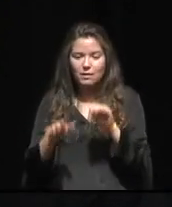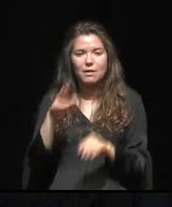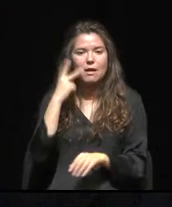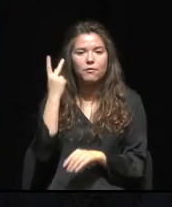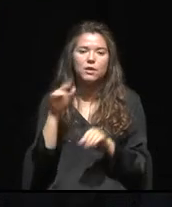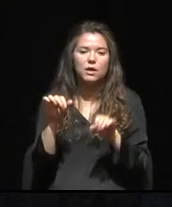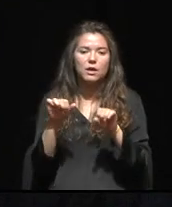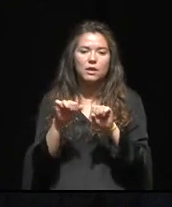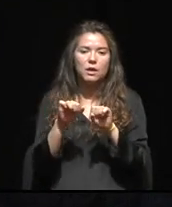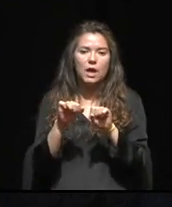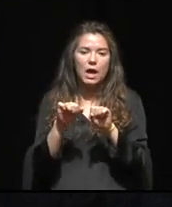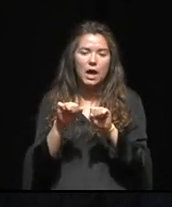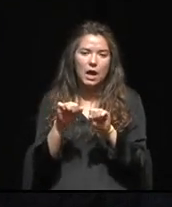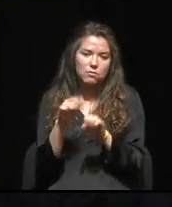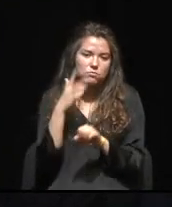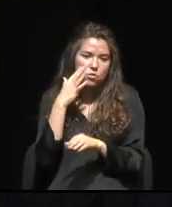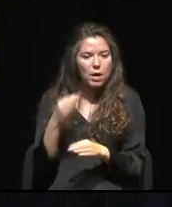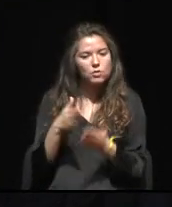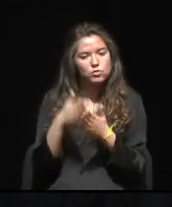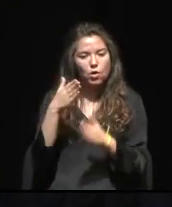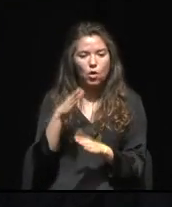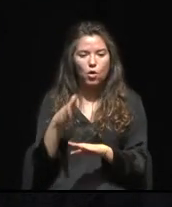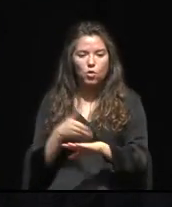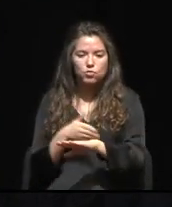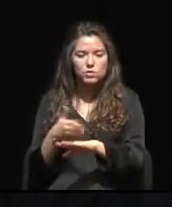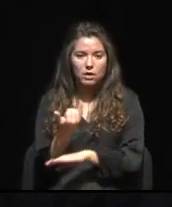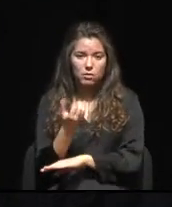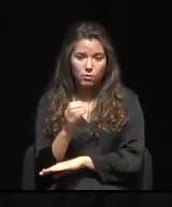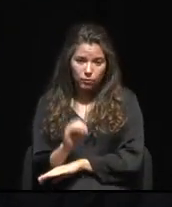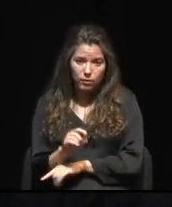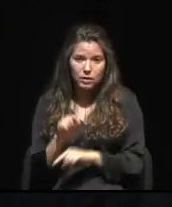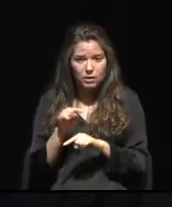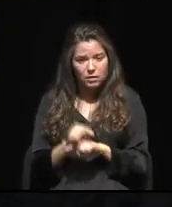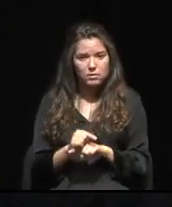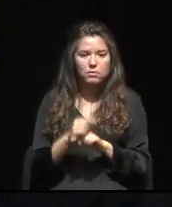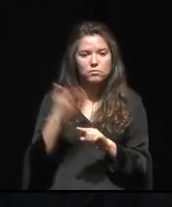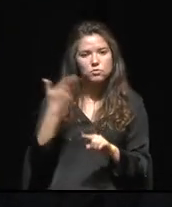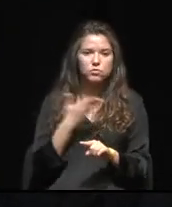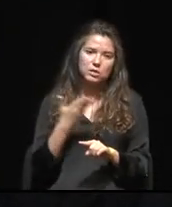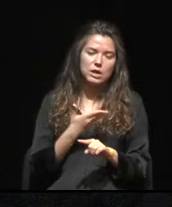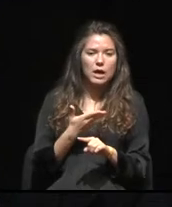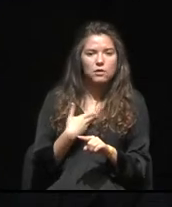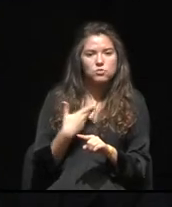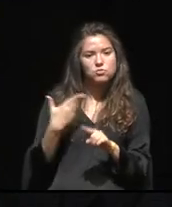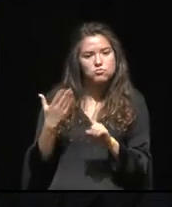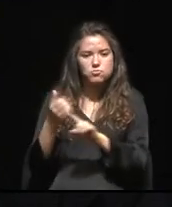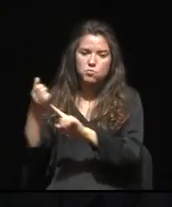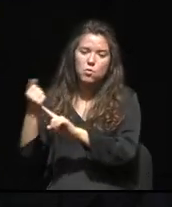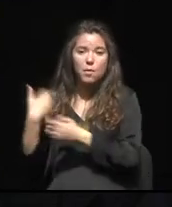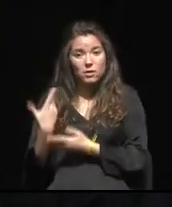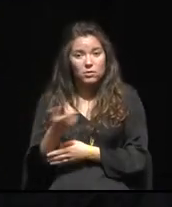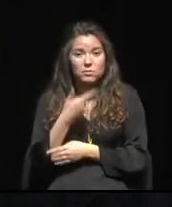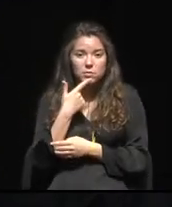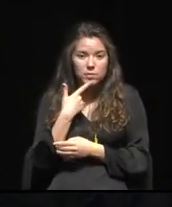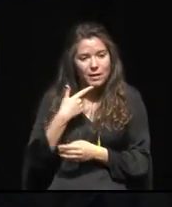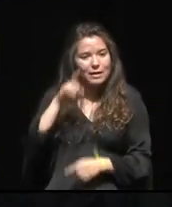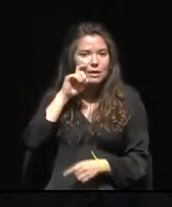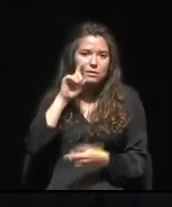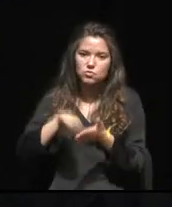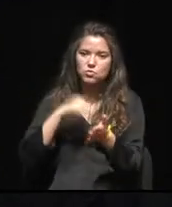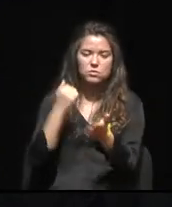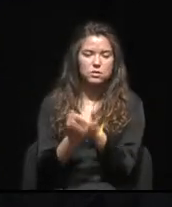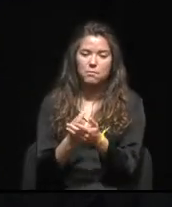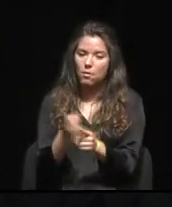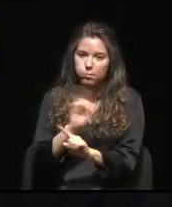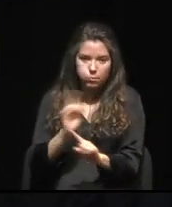civil só terminou no século XX sou de uma geração que tomou os direitos conquistados por adquiridos e estamos agora a perceber que esses nunca estão garantidos e que